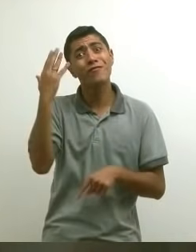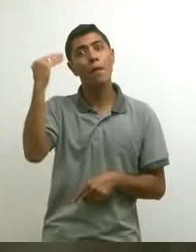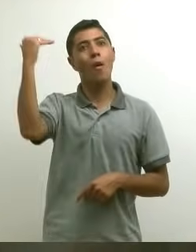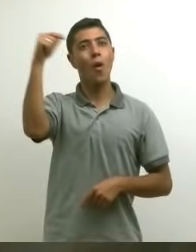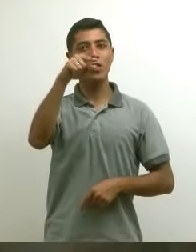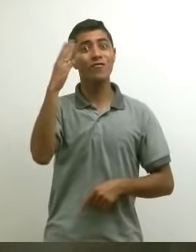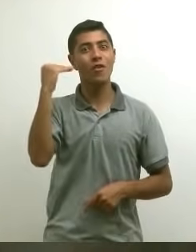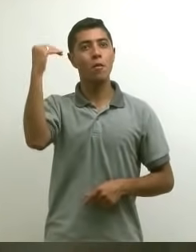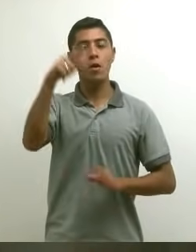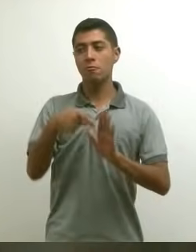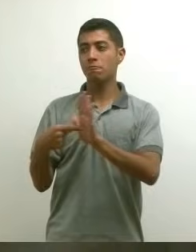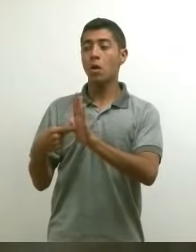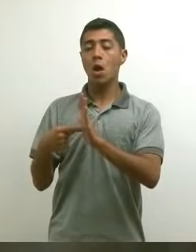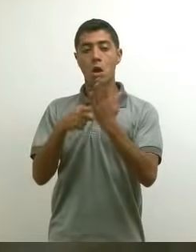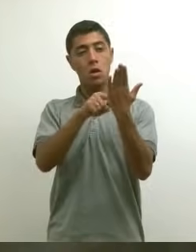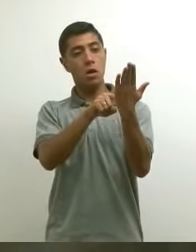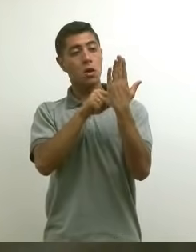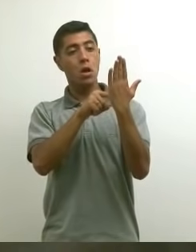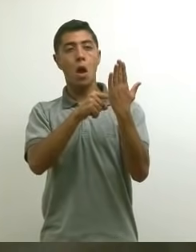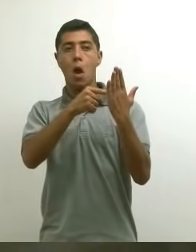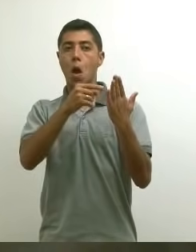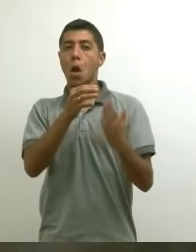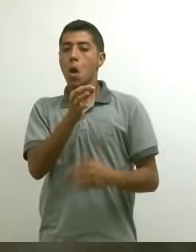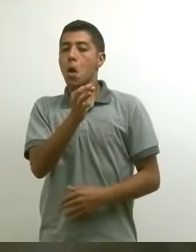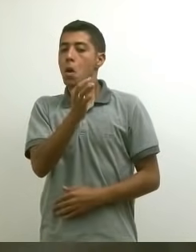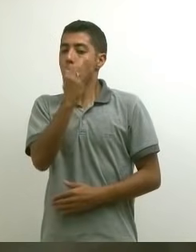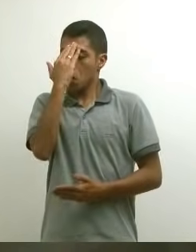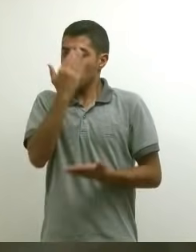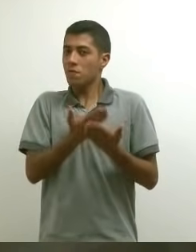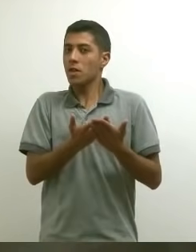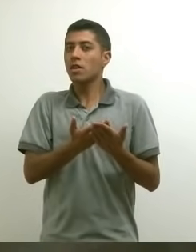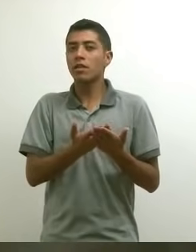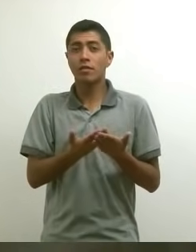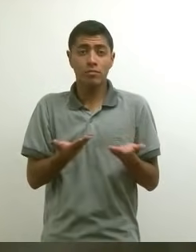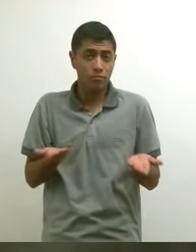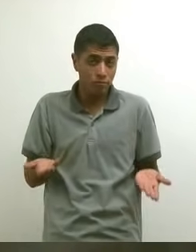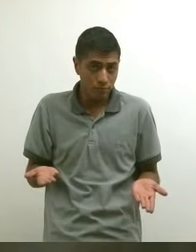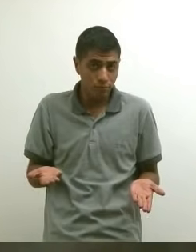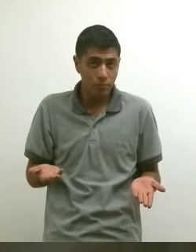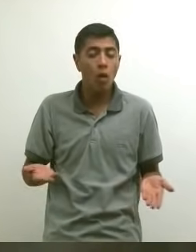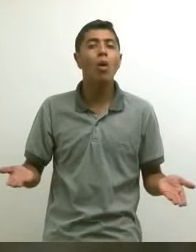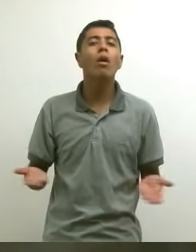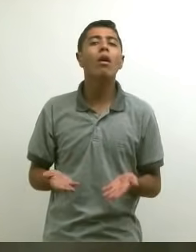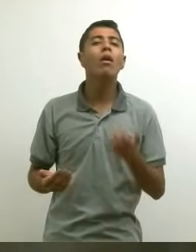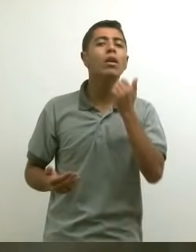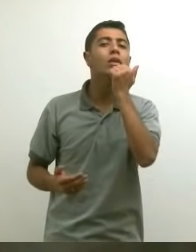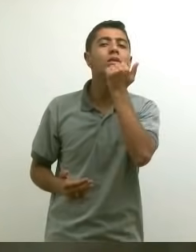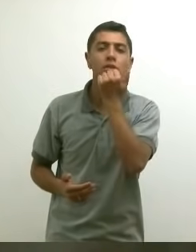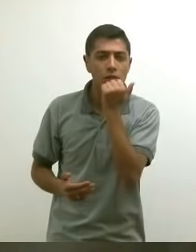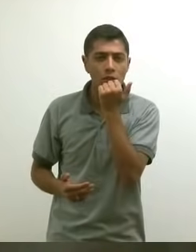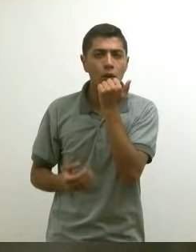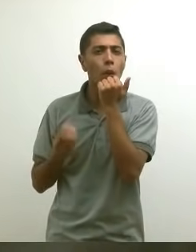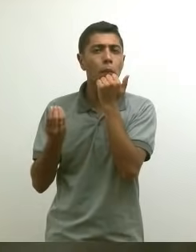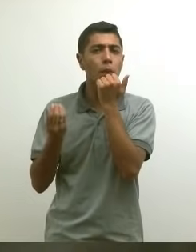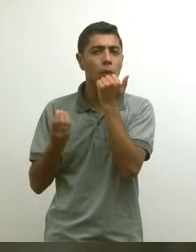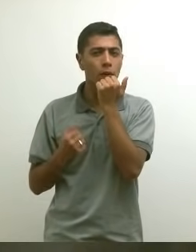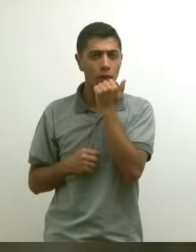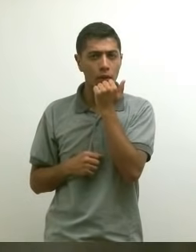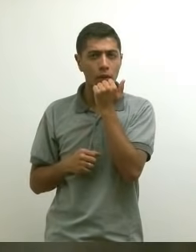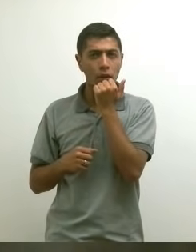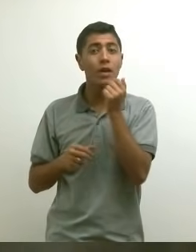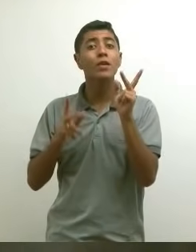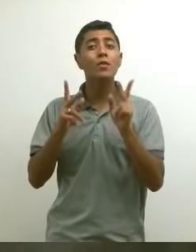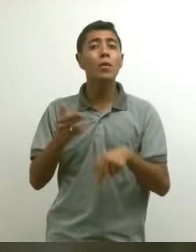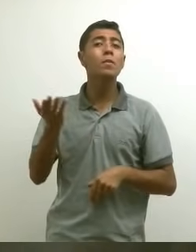contanto que não haja alguém que vai rever sua fonte estão entendendo ou seja a ciência hoje ela assumiu o papel que na idade média era